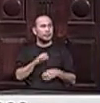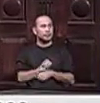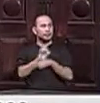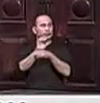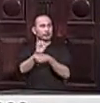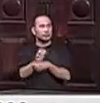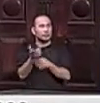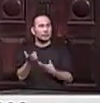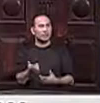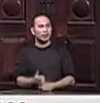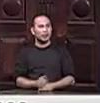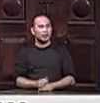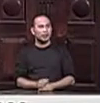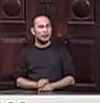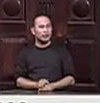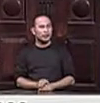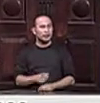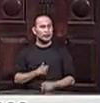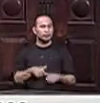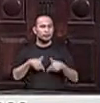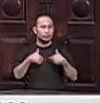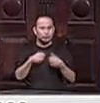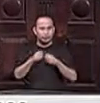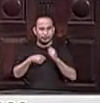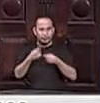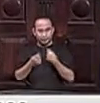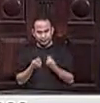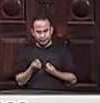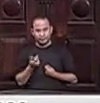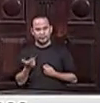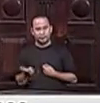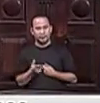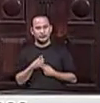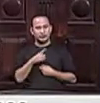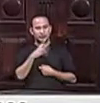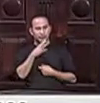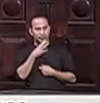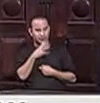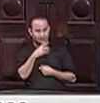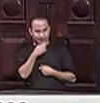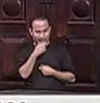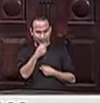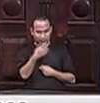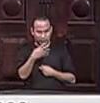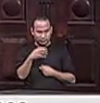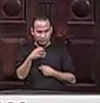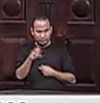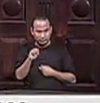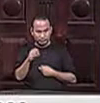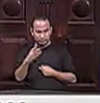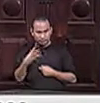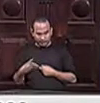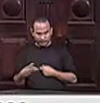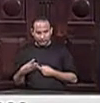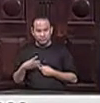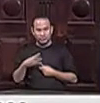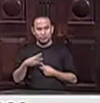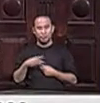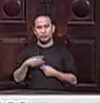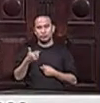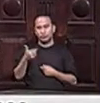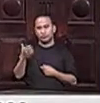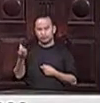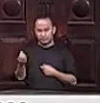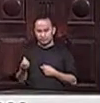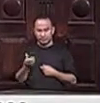calamidade pública no âmbito da administração financeira, reconhecido pela Lei 7.483, de 8 de novembro de